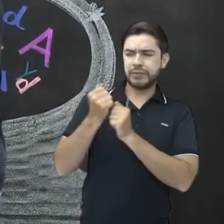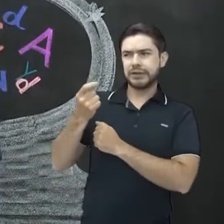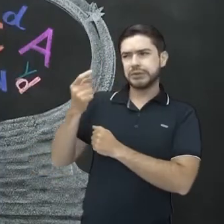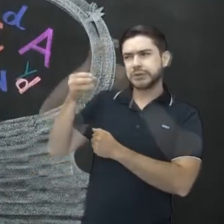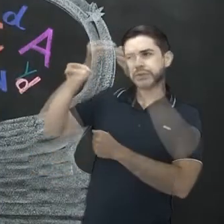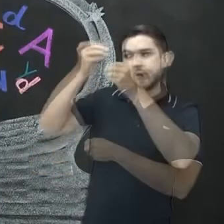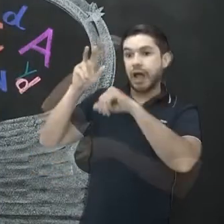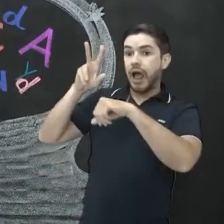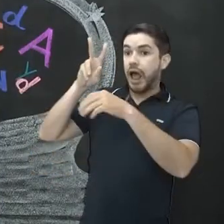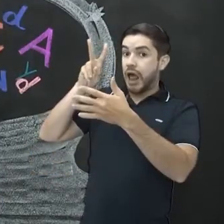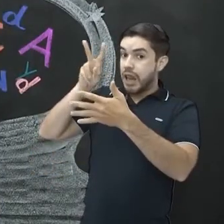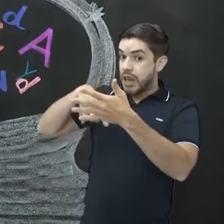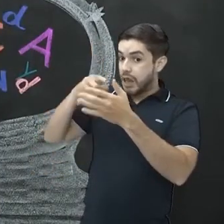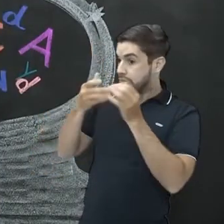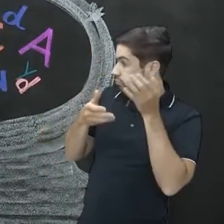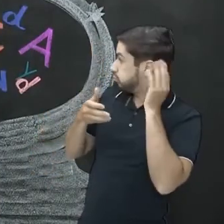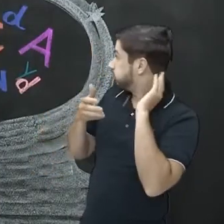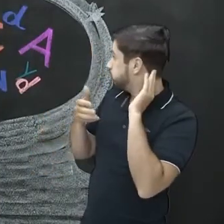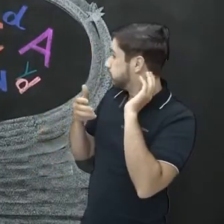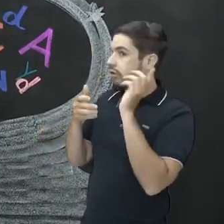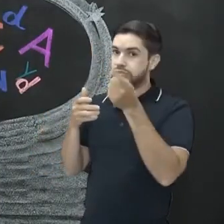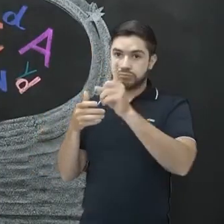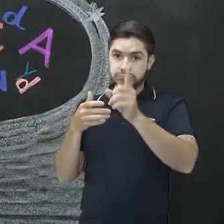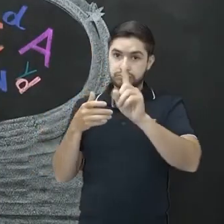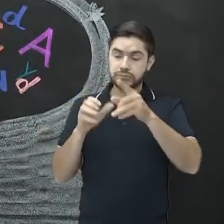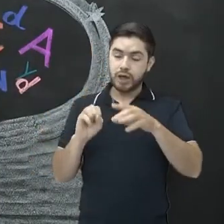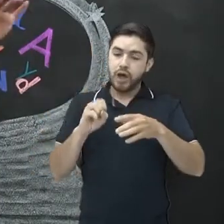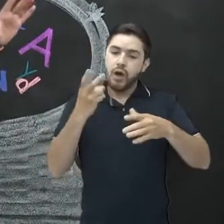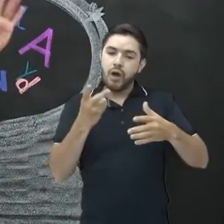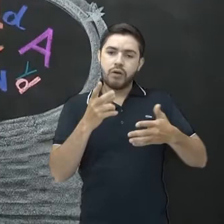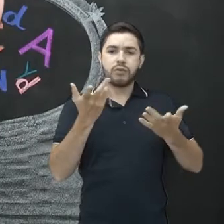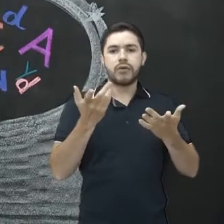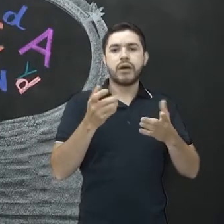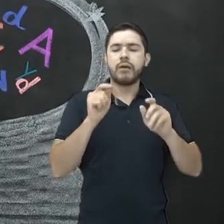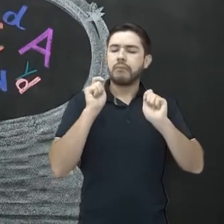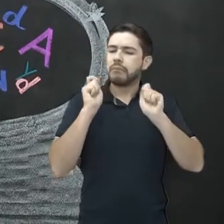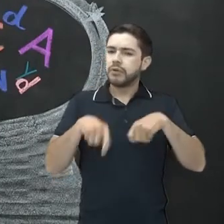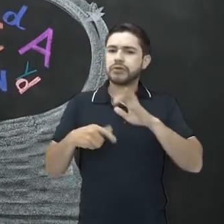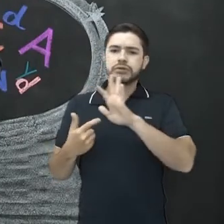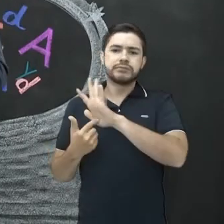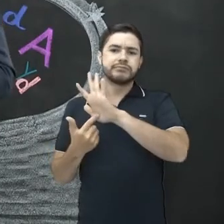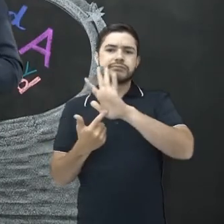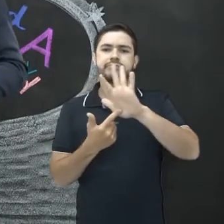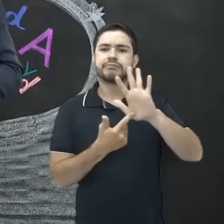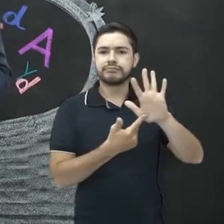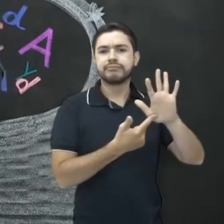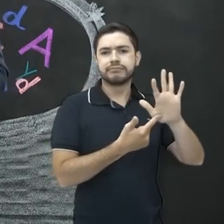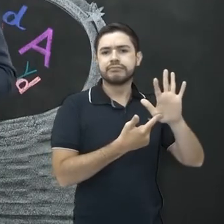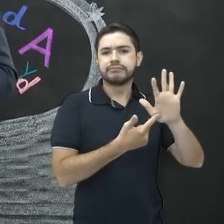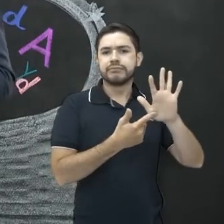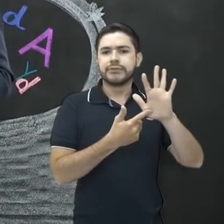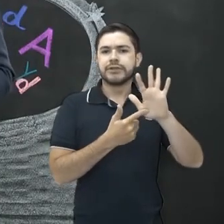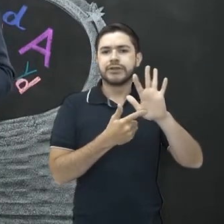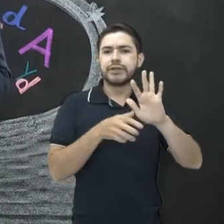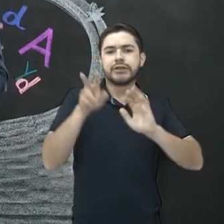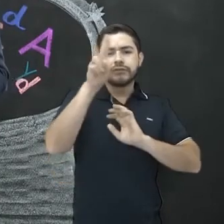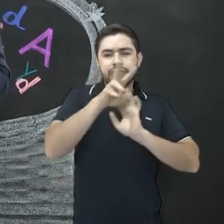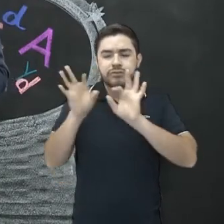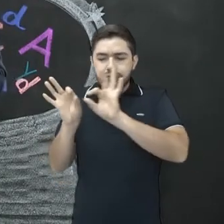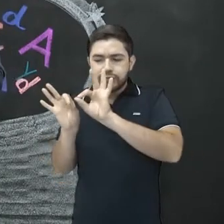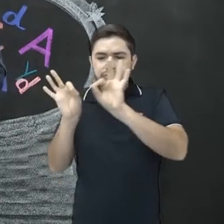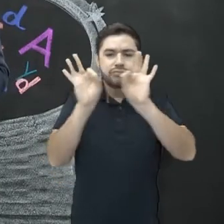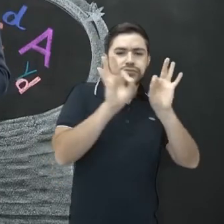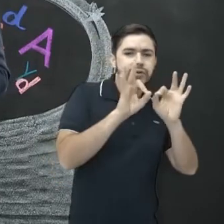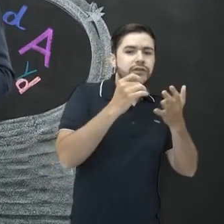tópicos, nunca para ler, de costas, virado diante da plateia, ou um esquema que pode vir sendo apresentado por meio de recursos visuais que